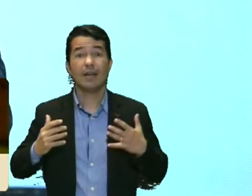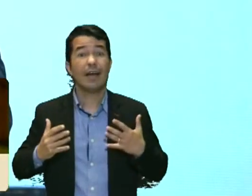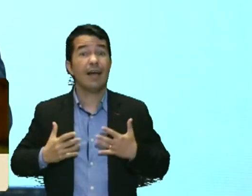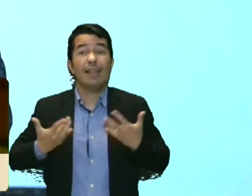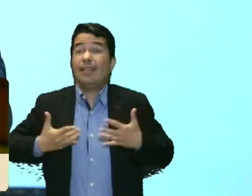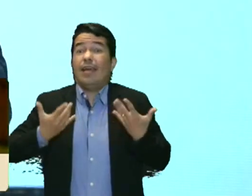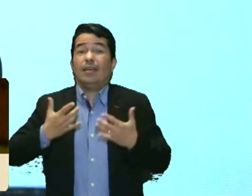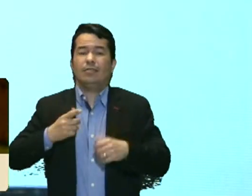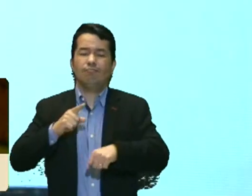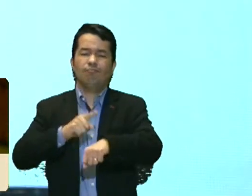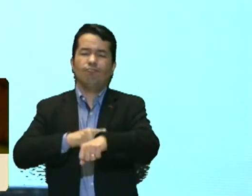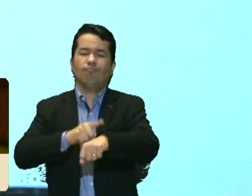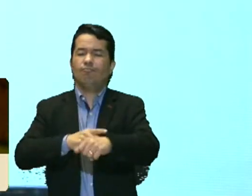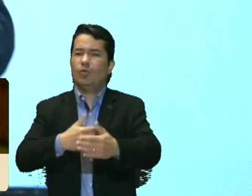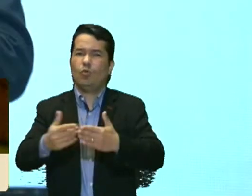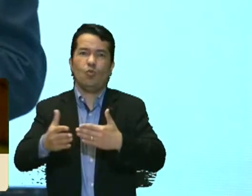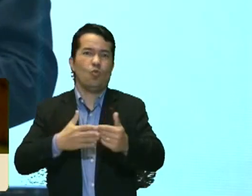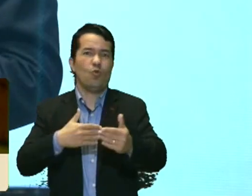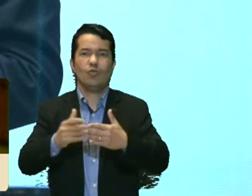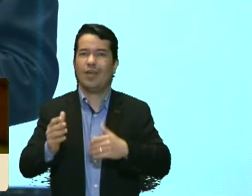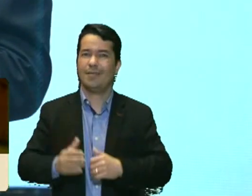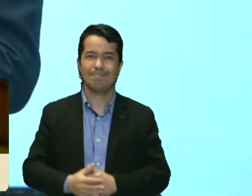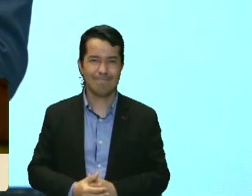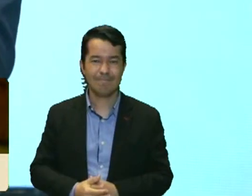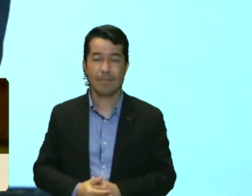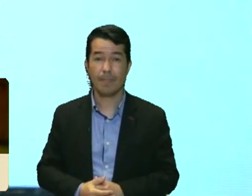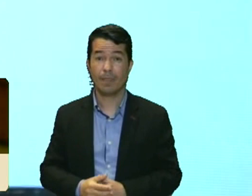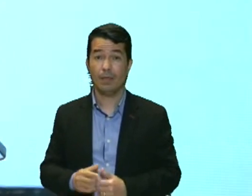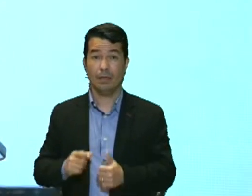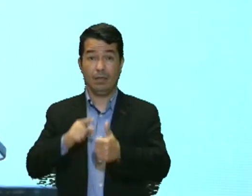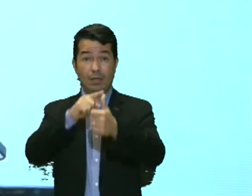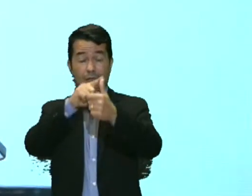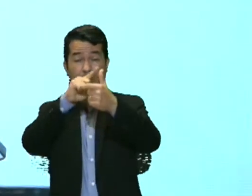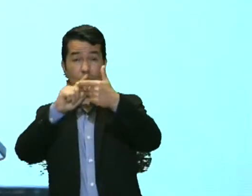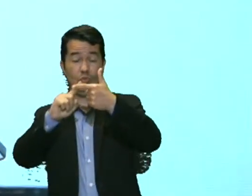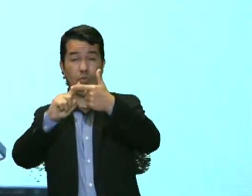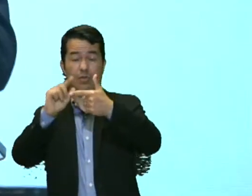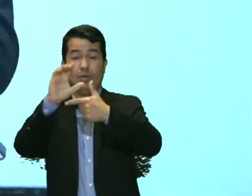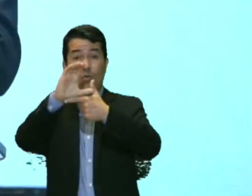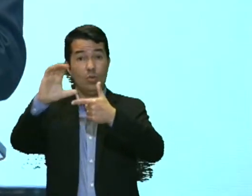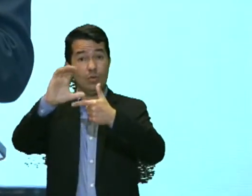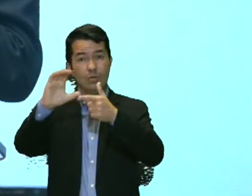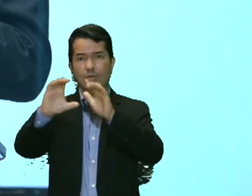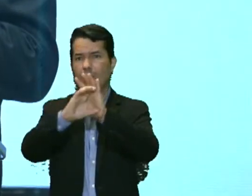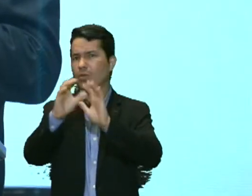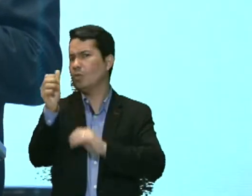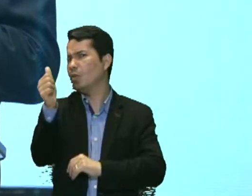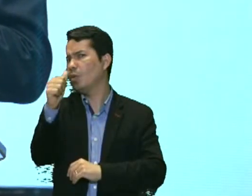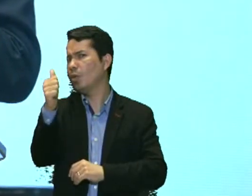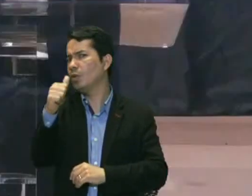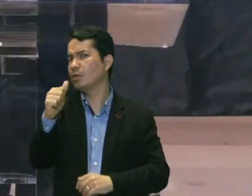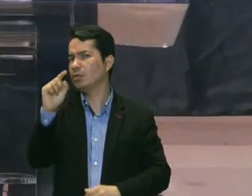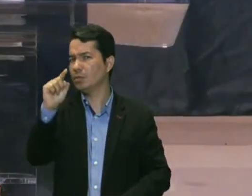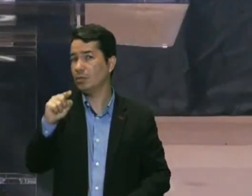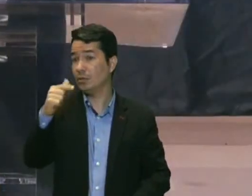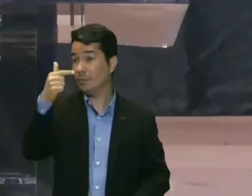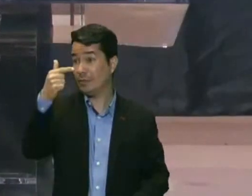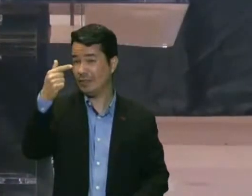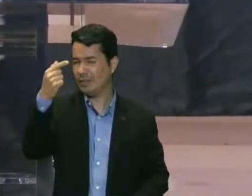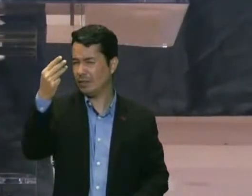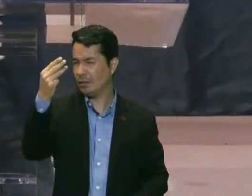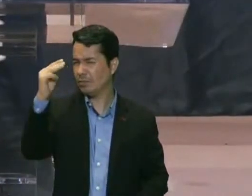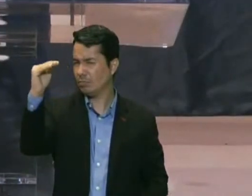vida. Lá em 2 Coríntios, no capítulo 11, dos versos 23 a 30, olha só o que nos diz. Quando Paulo